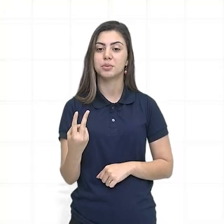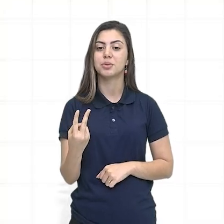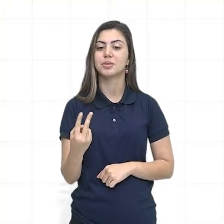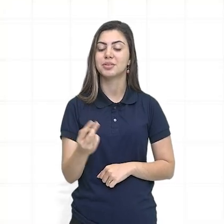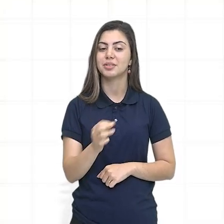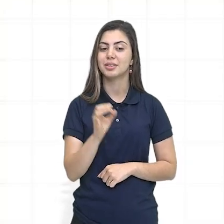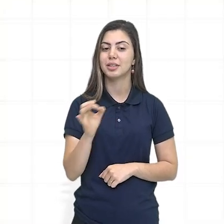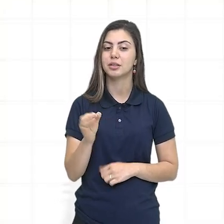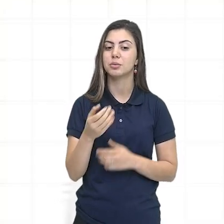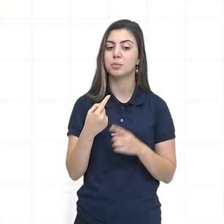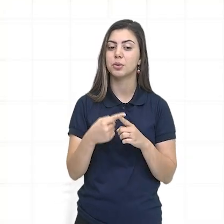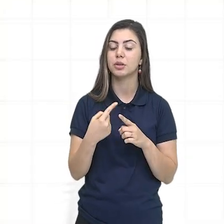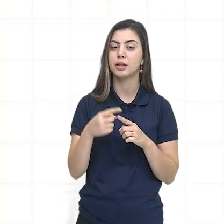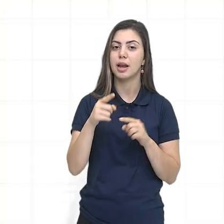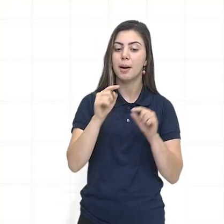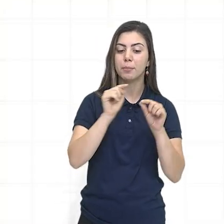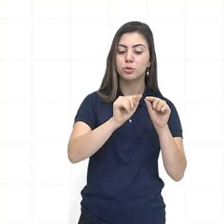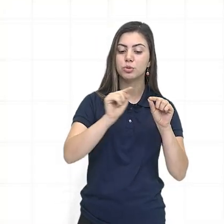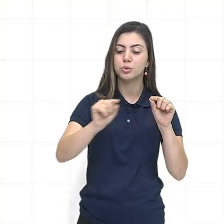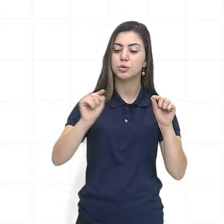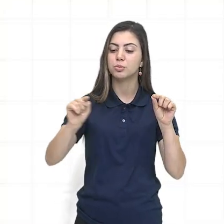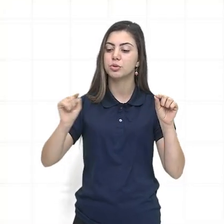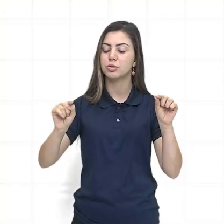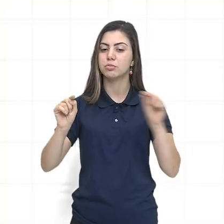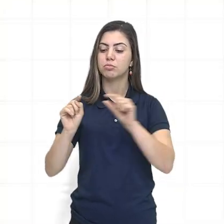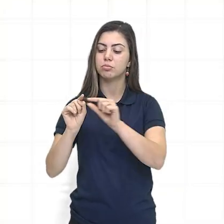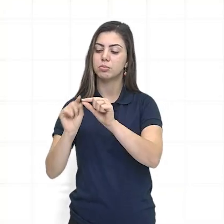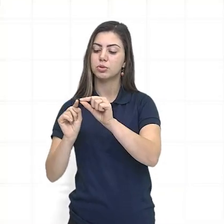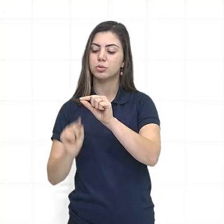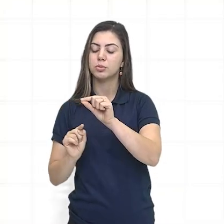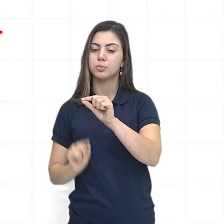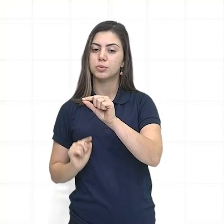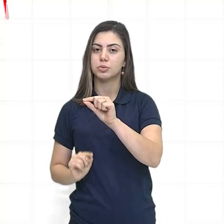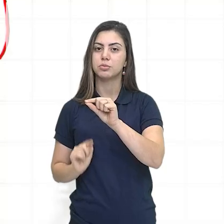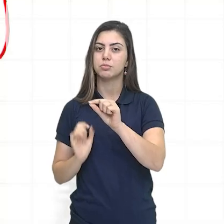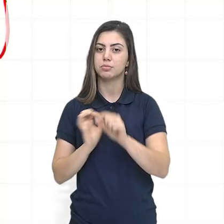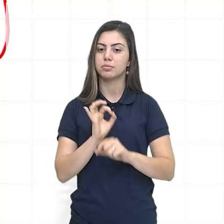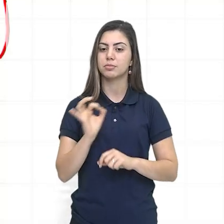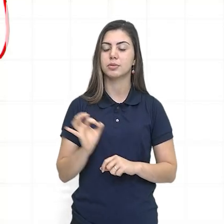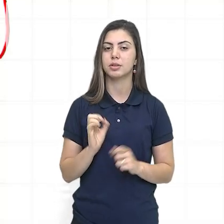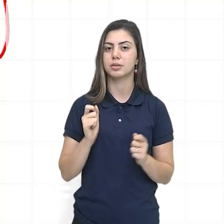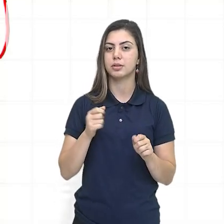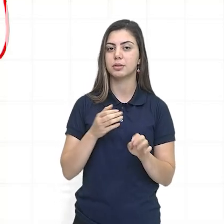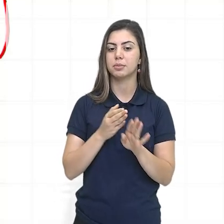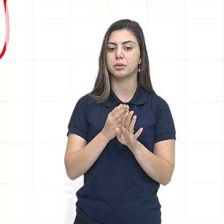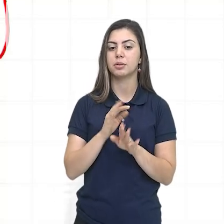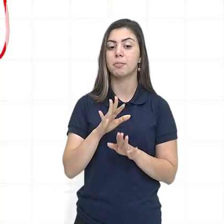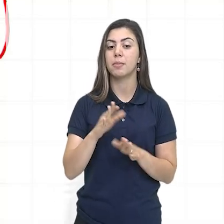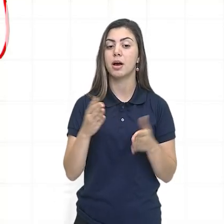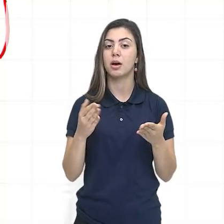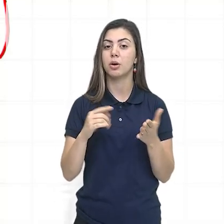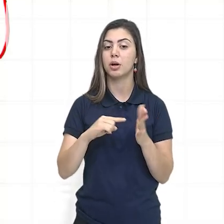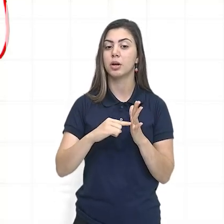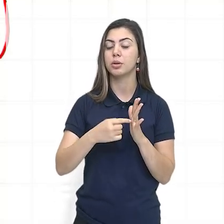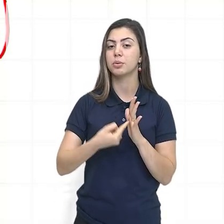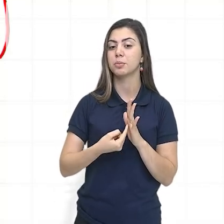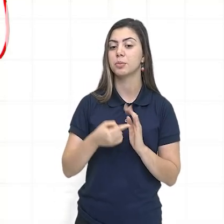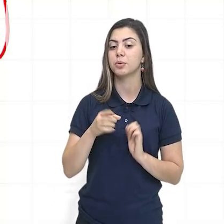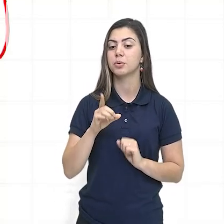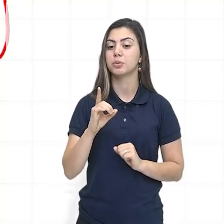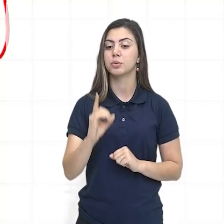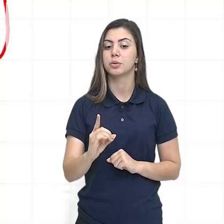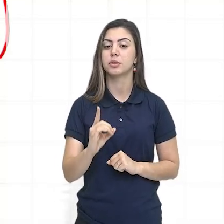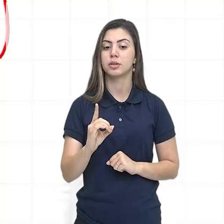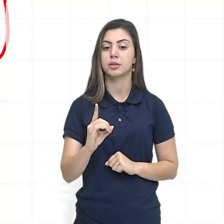2, ó, você segue exatamente, ó, 6 e 2. E do ponto D,